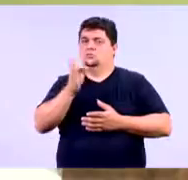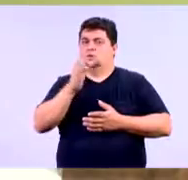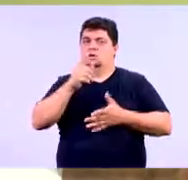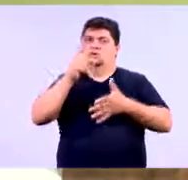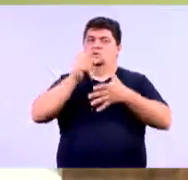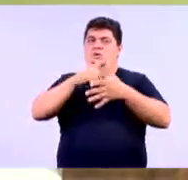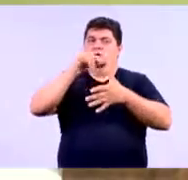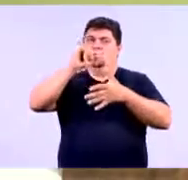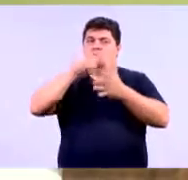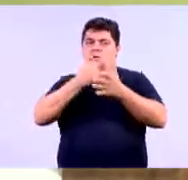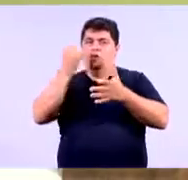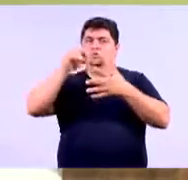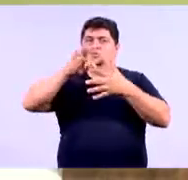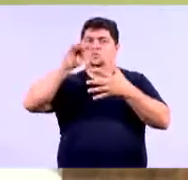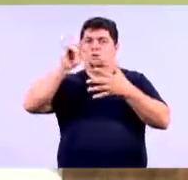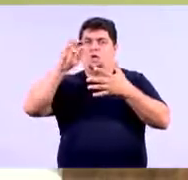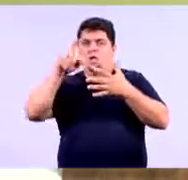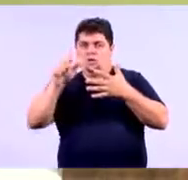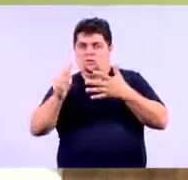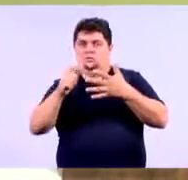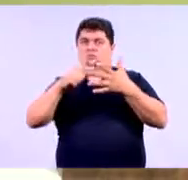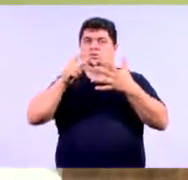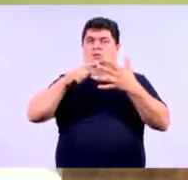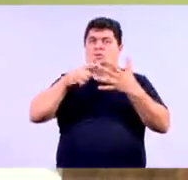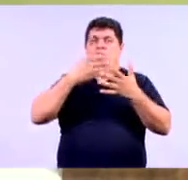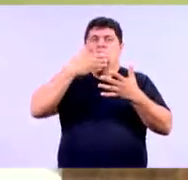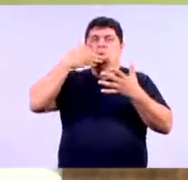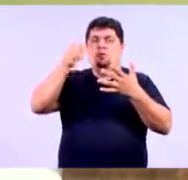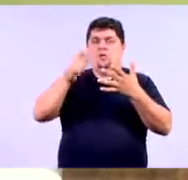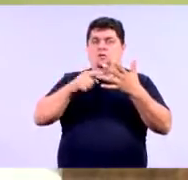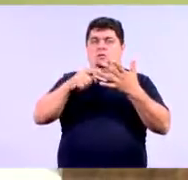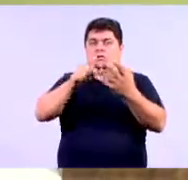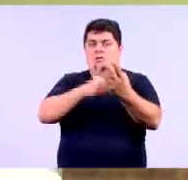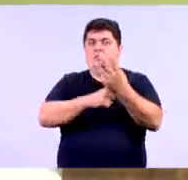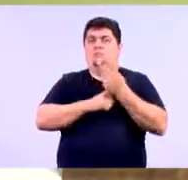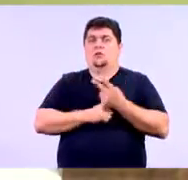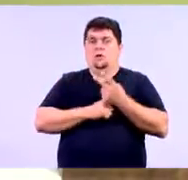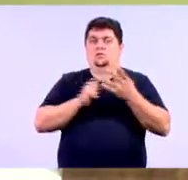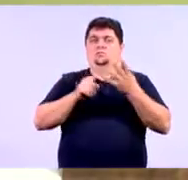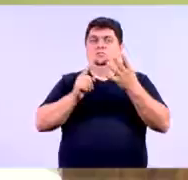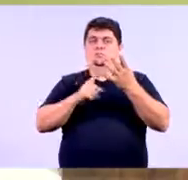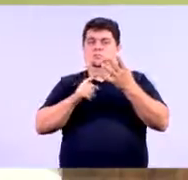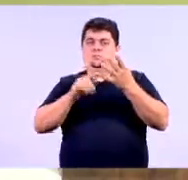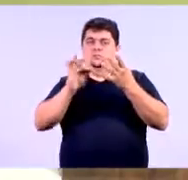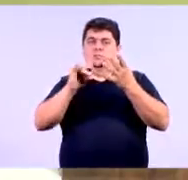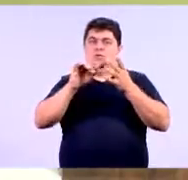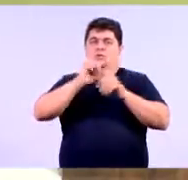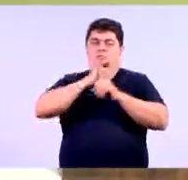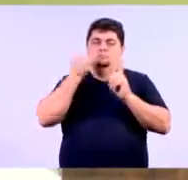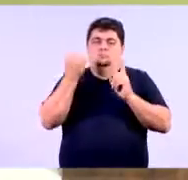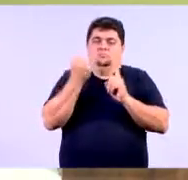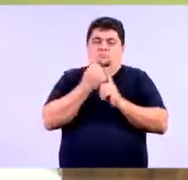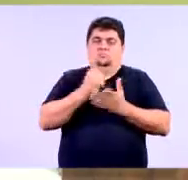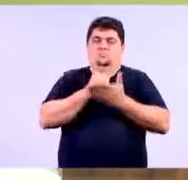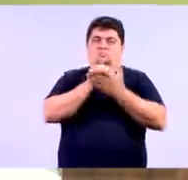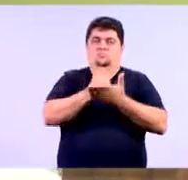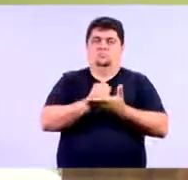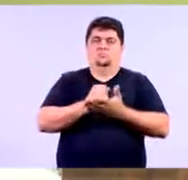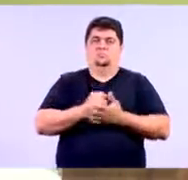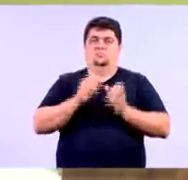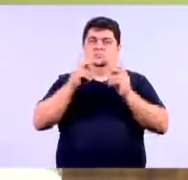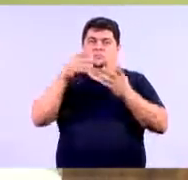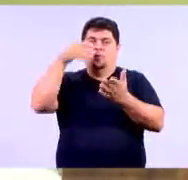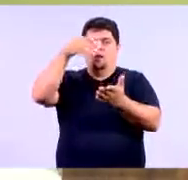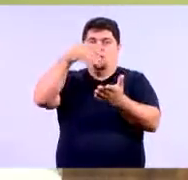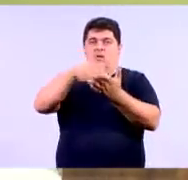impostos, taxas, contribuição de melhoria, temos empréstimos compulsórios e, por fim, as contribuições sociais, ok? Então,